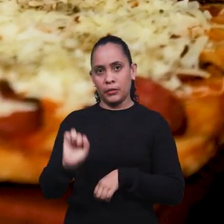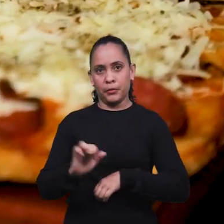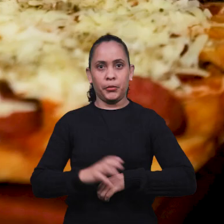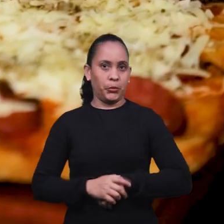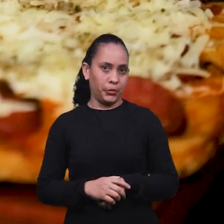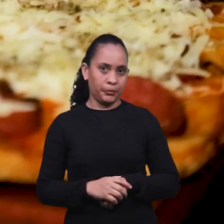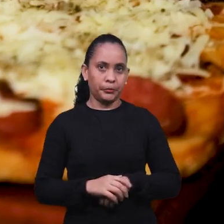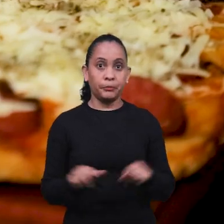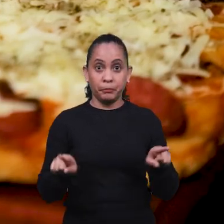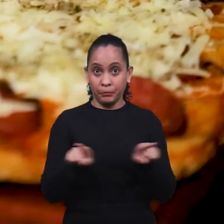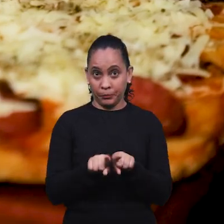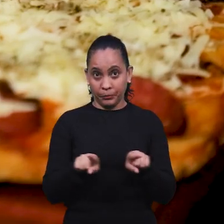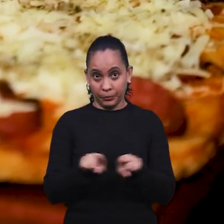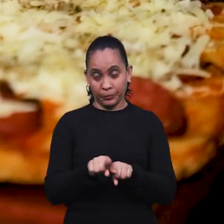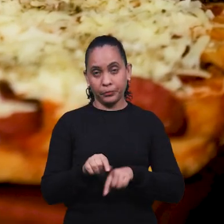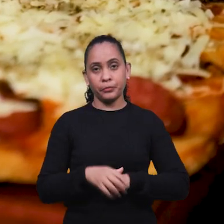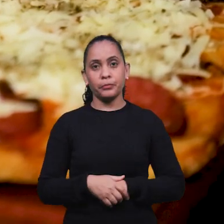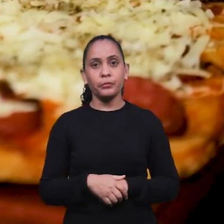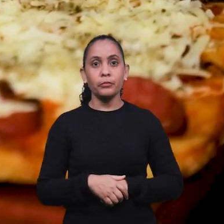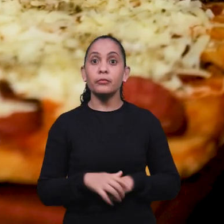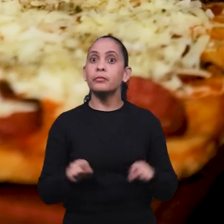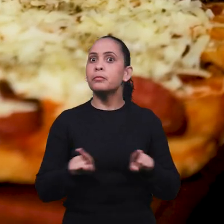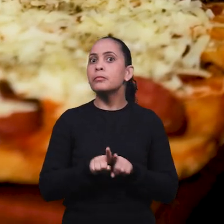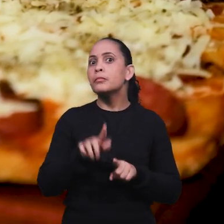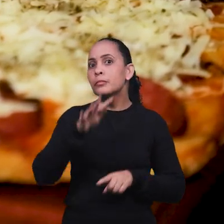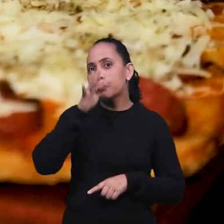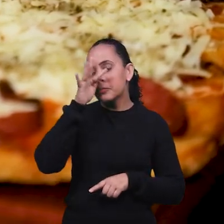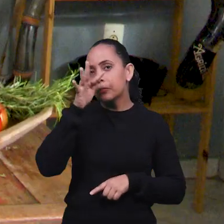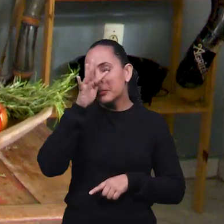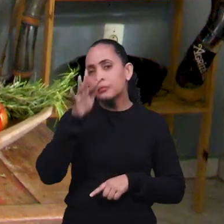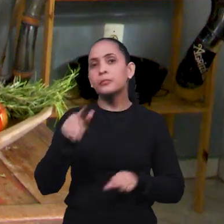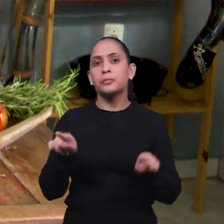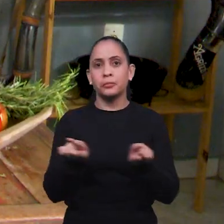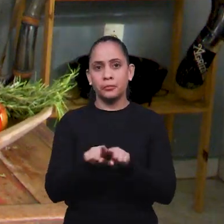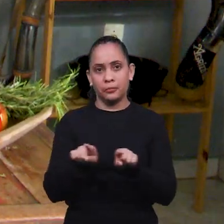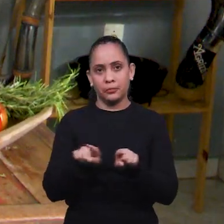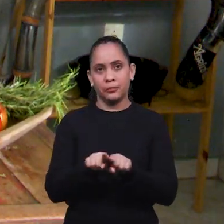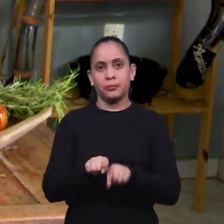que é o original, e o alecrim.